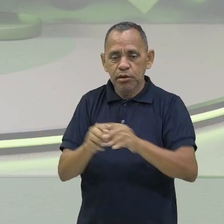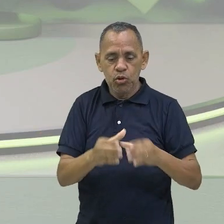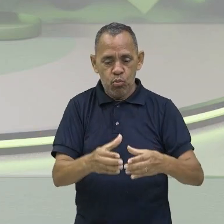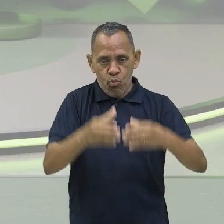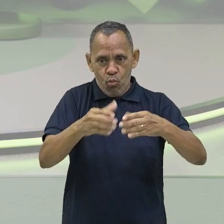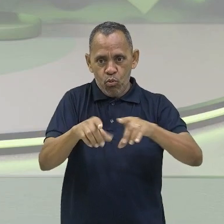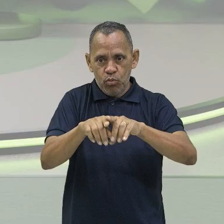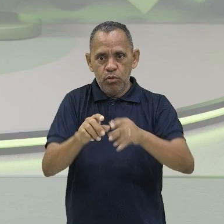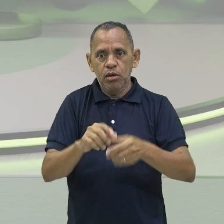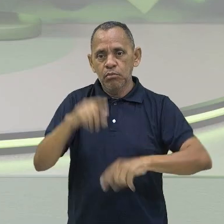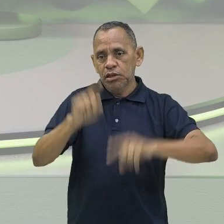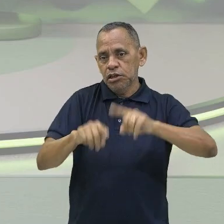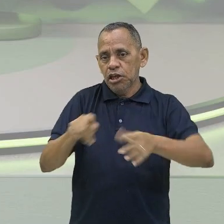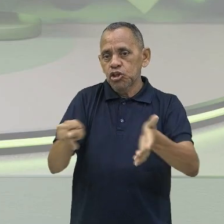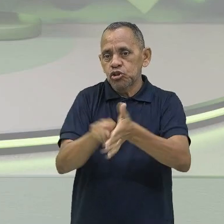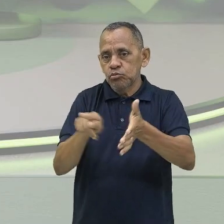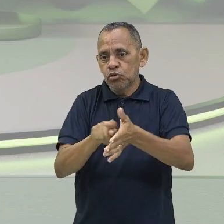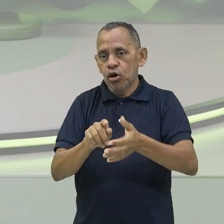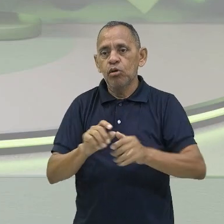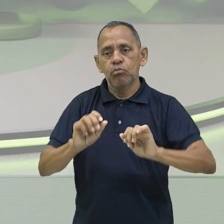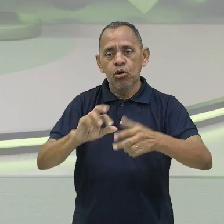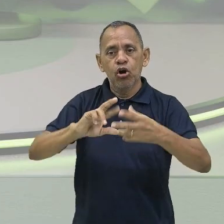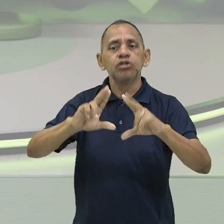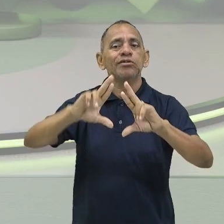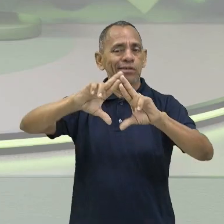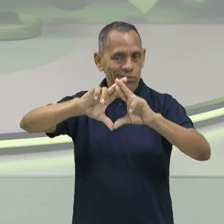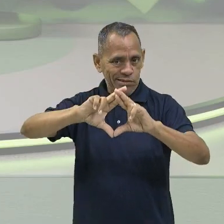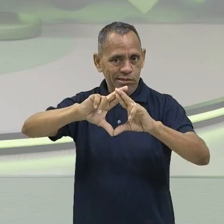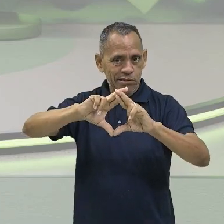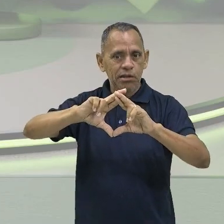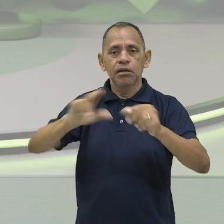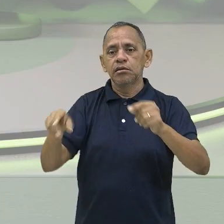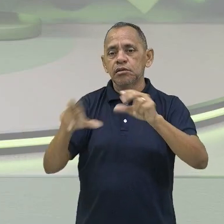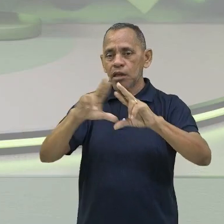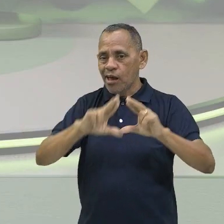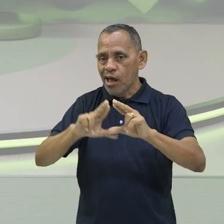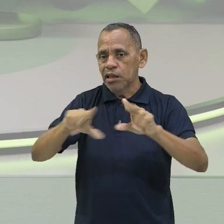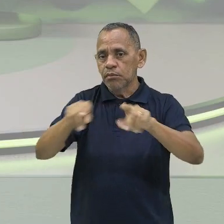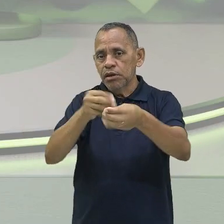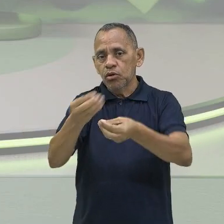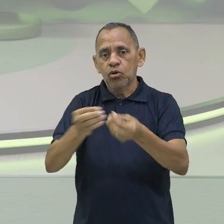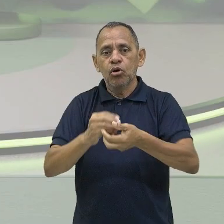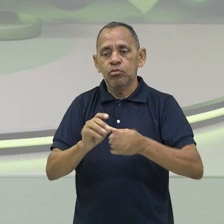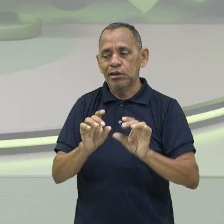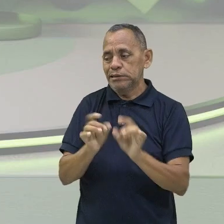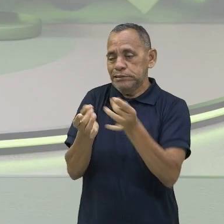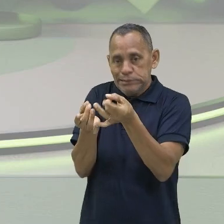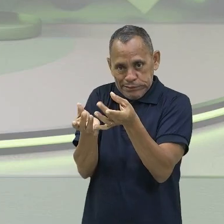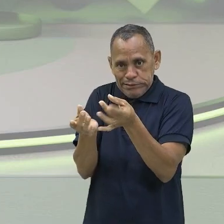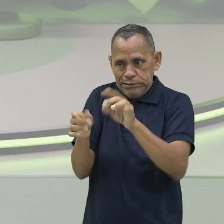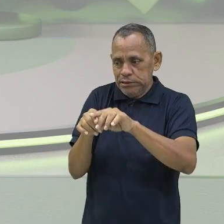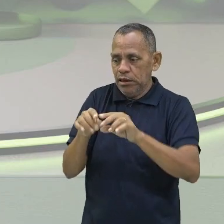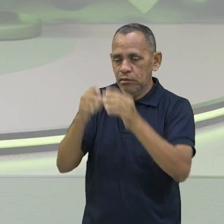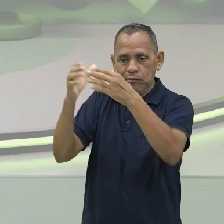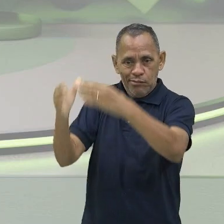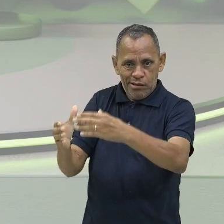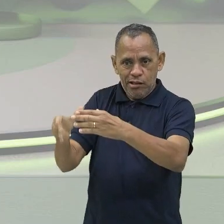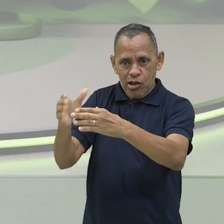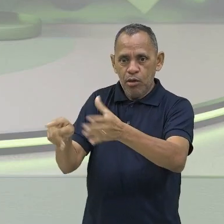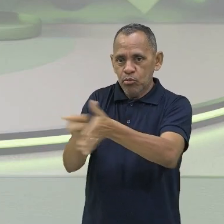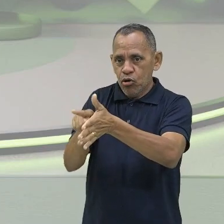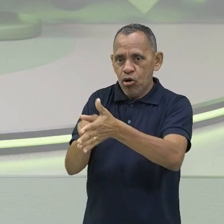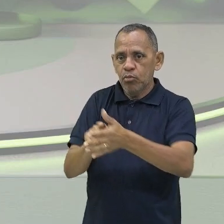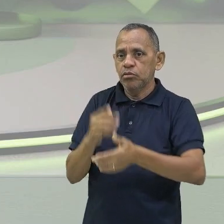de vidro, podem ser reciclados, e transformados em novos produtos. Por isso é importante a gente dar a destinação certa,